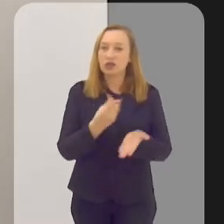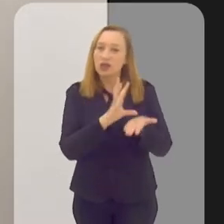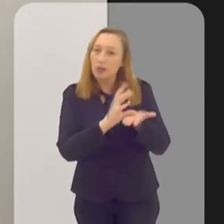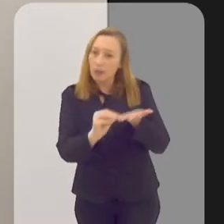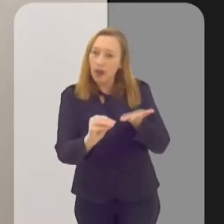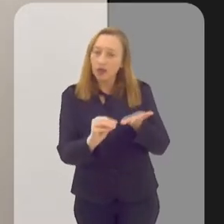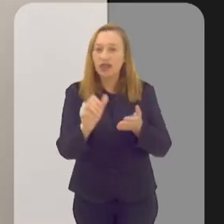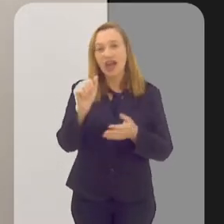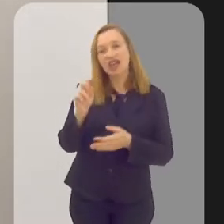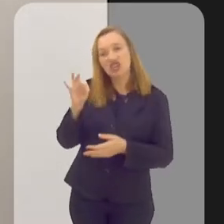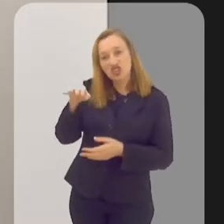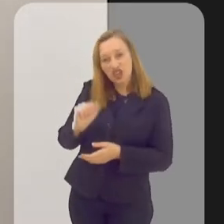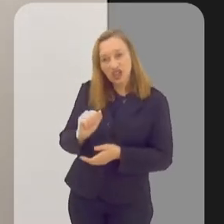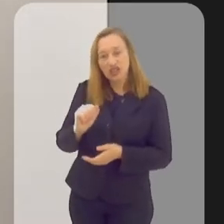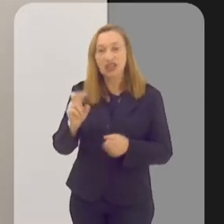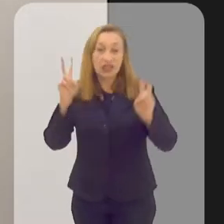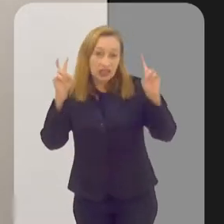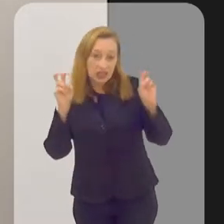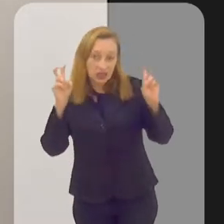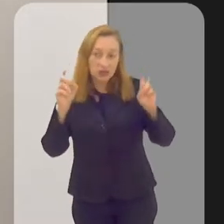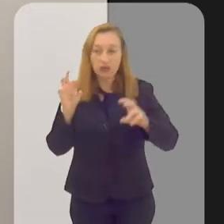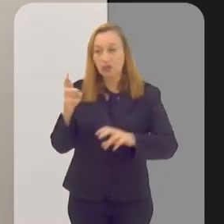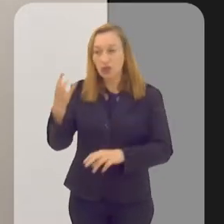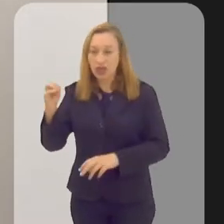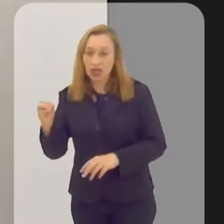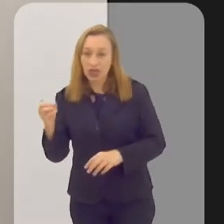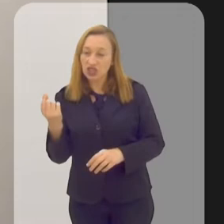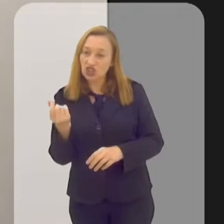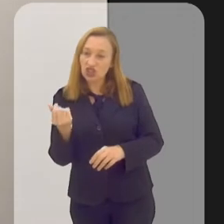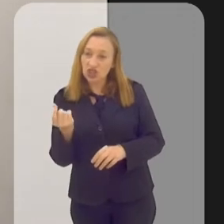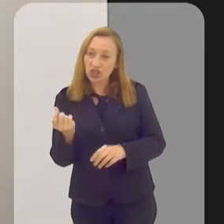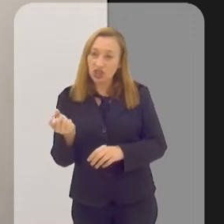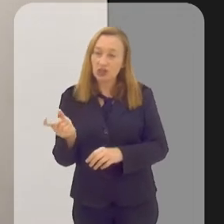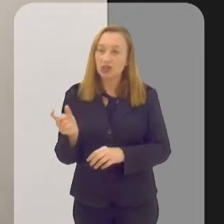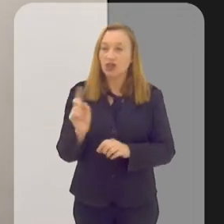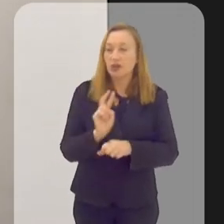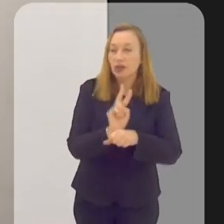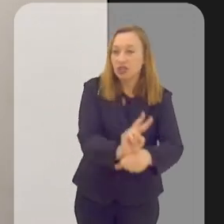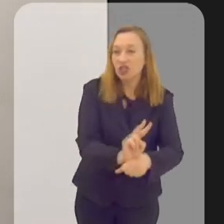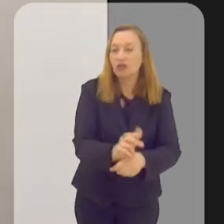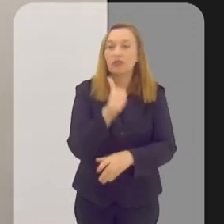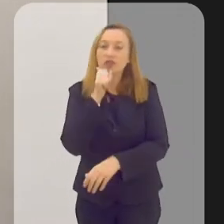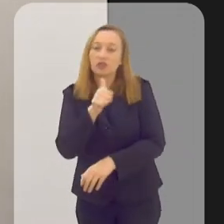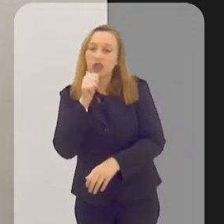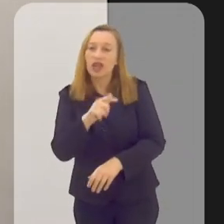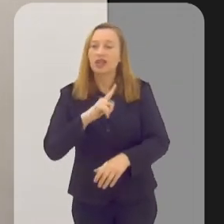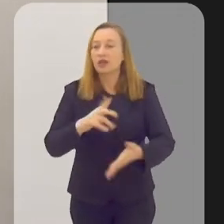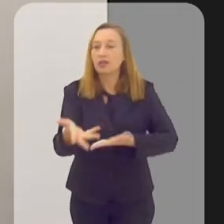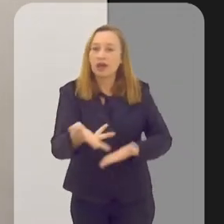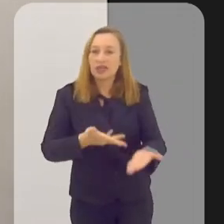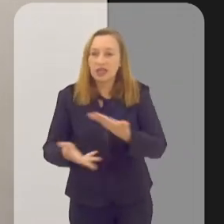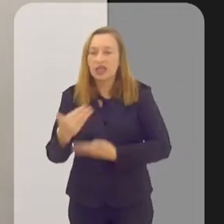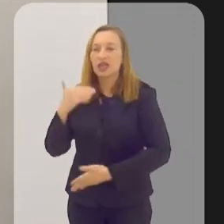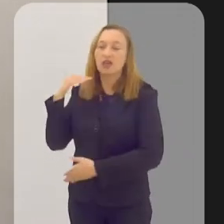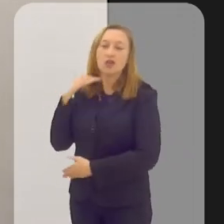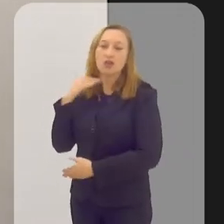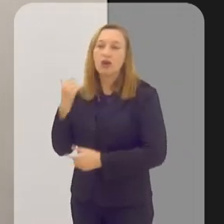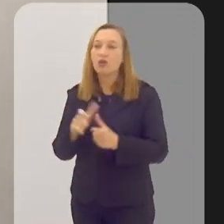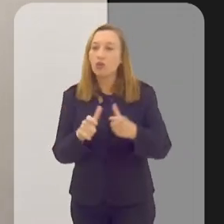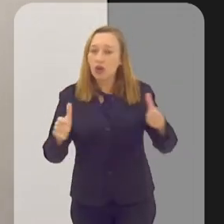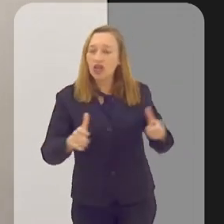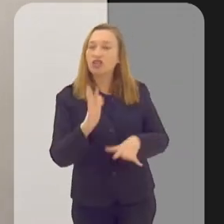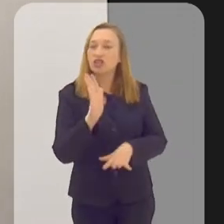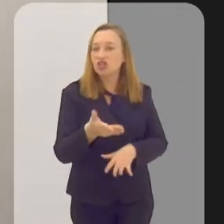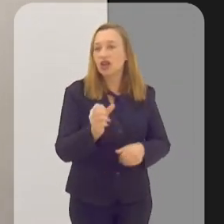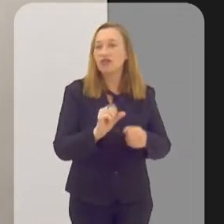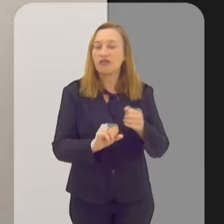na nossa pauta, na nossa agenda, está essa questão do crédito voltado para as mulheres. A gente já tem até uma parceria com um